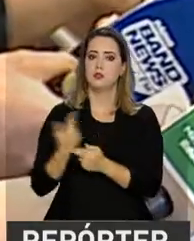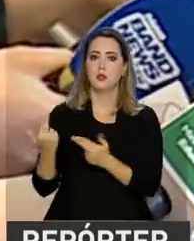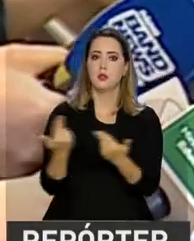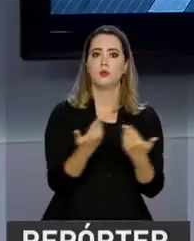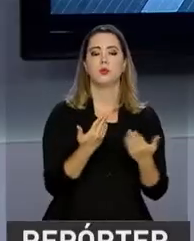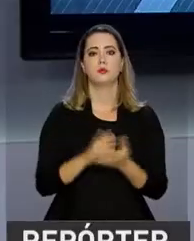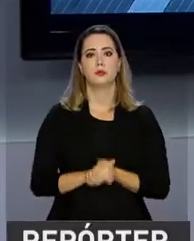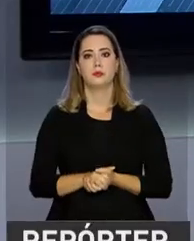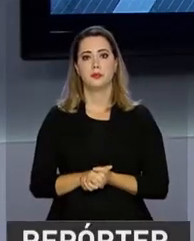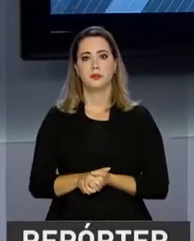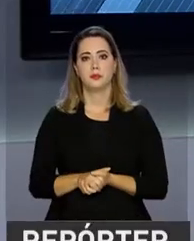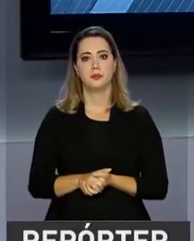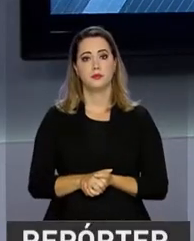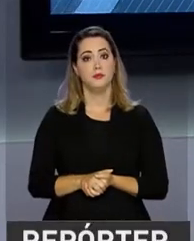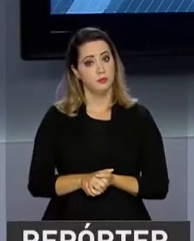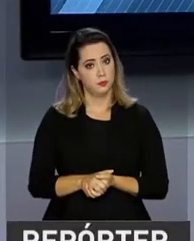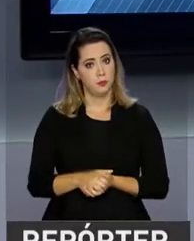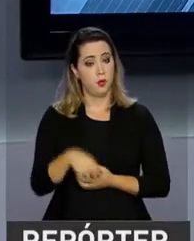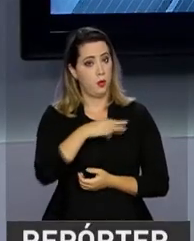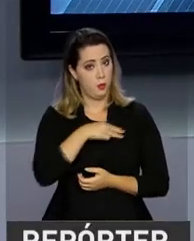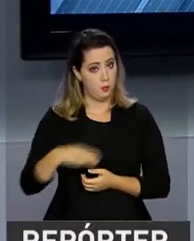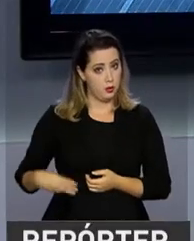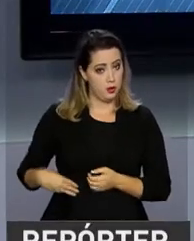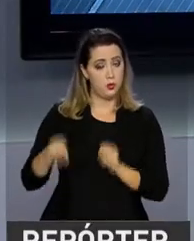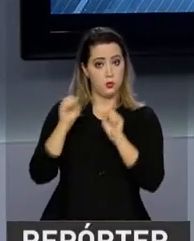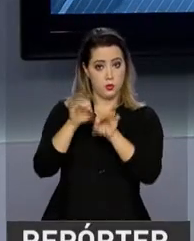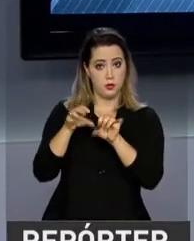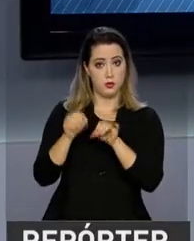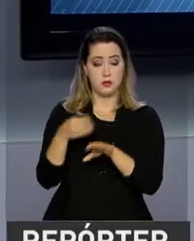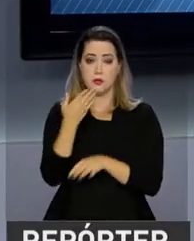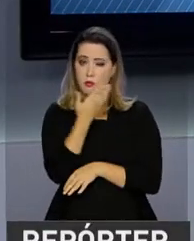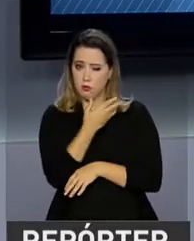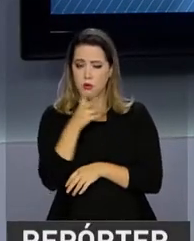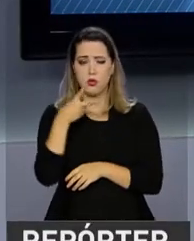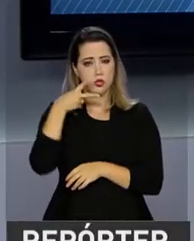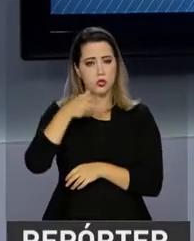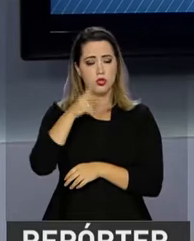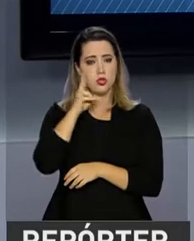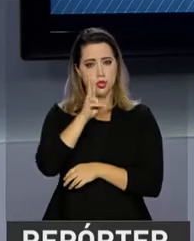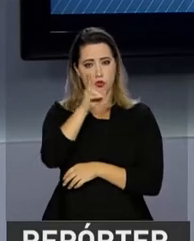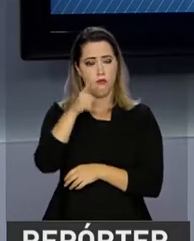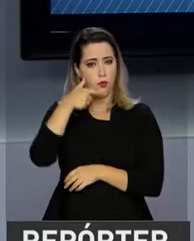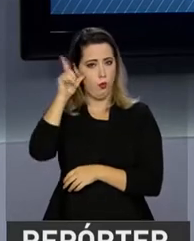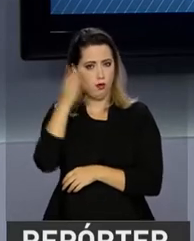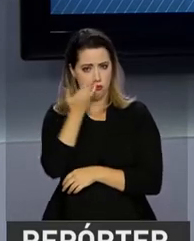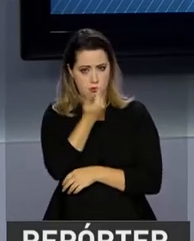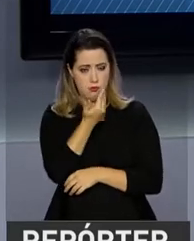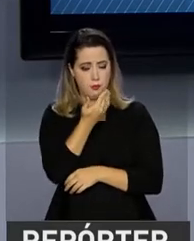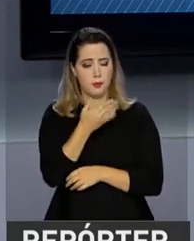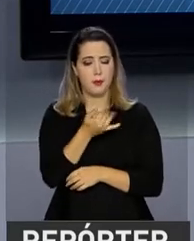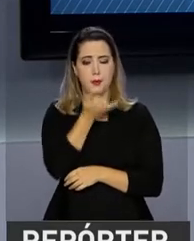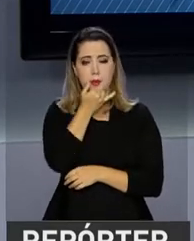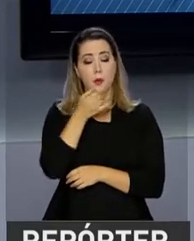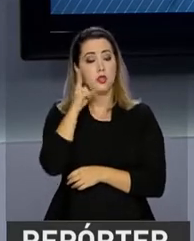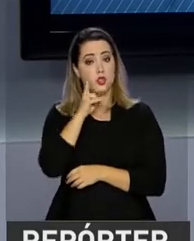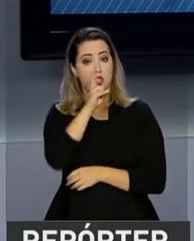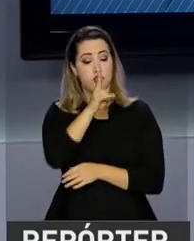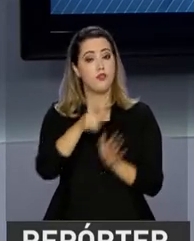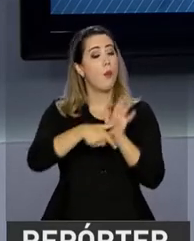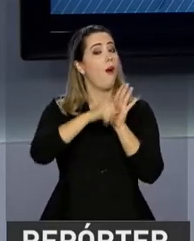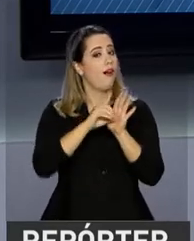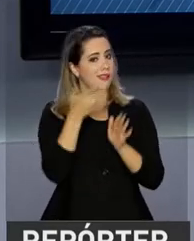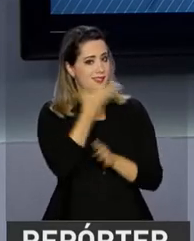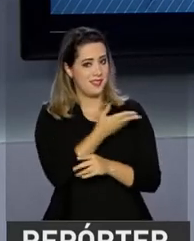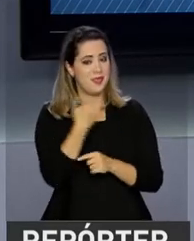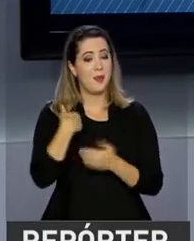país eo ministro da educação mendonça filho que acabamos de ver na reportagem participou hoje de entrevista exclusiva no